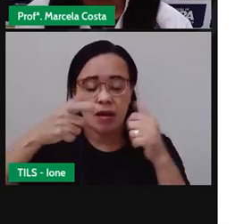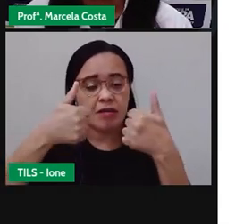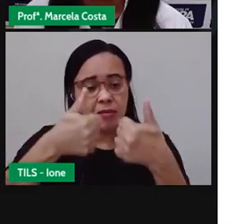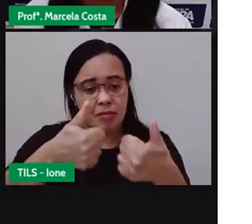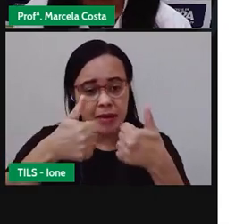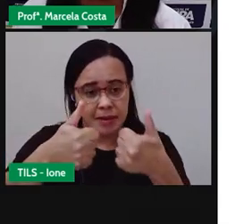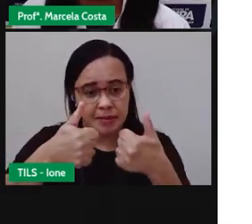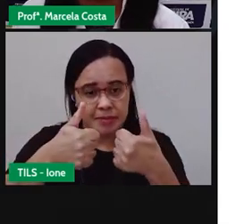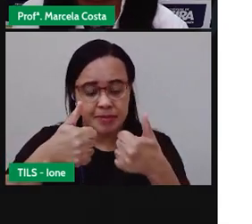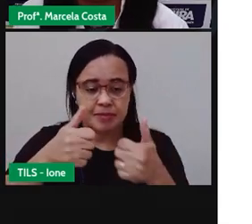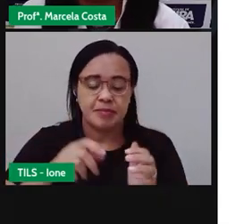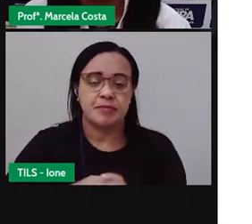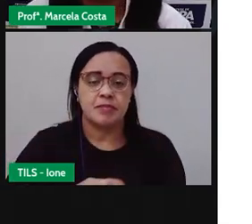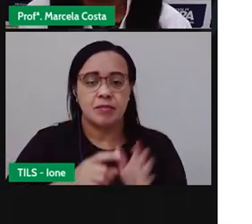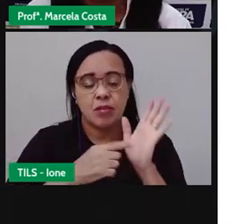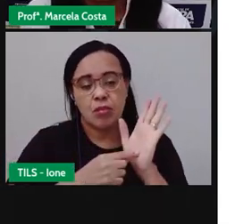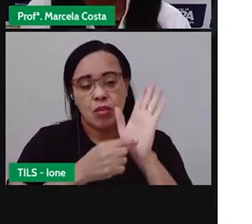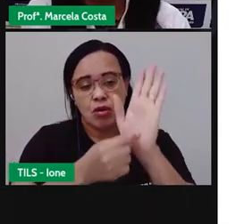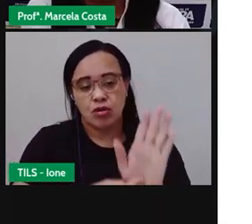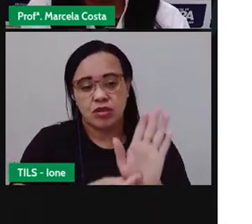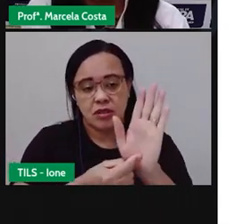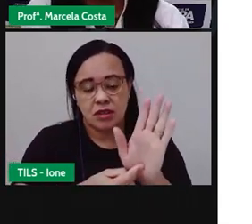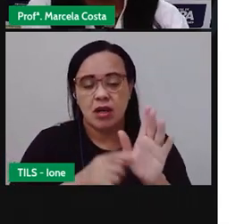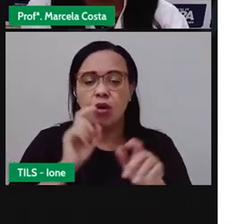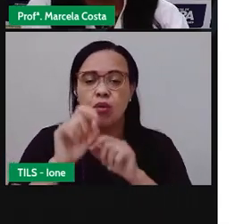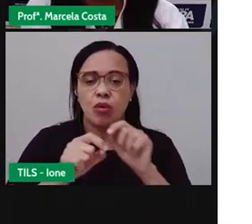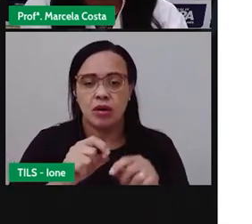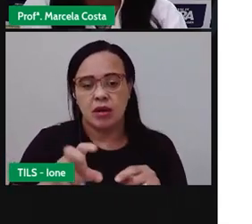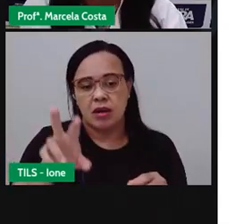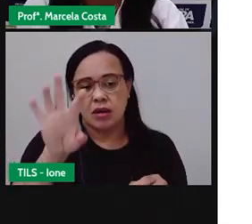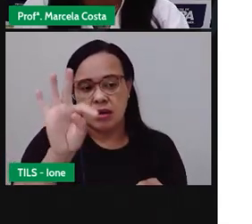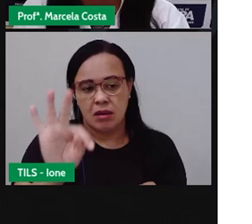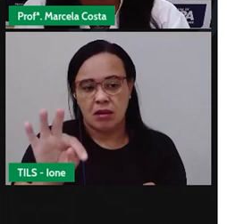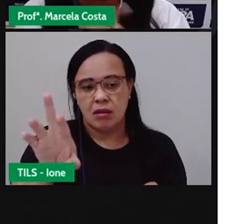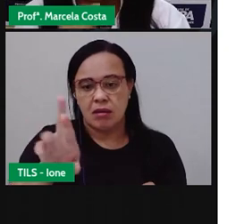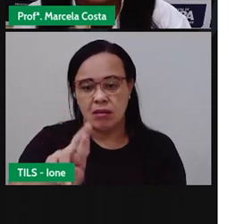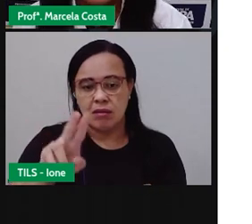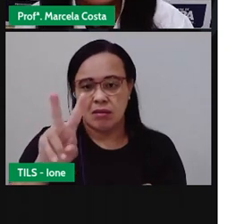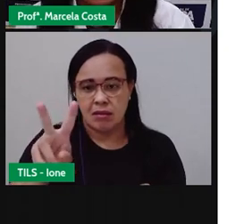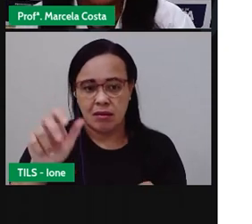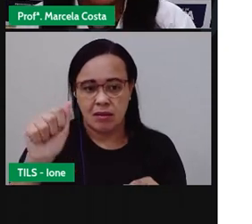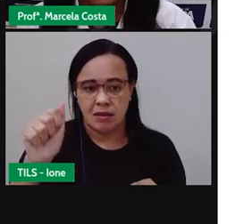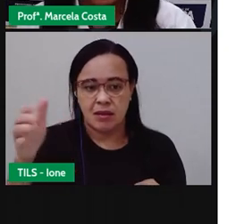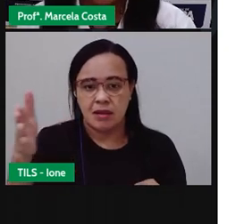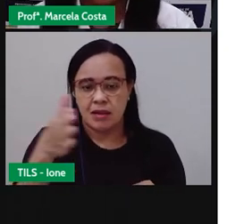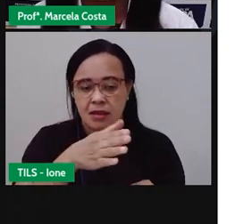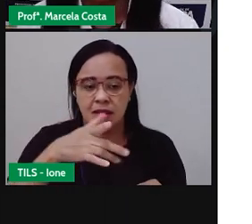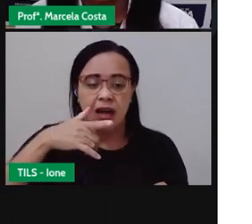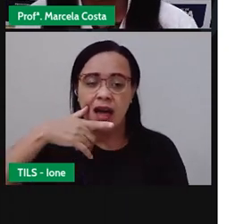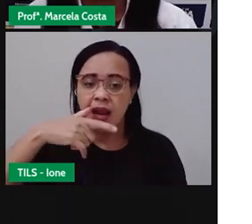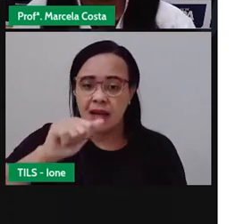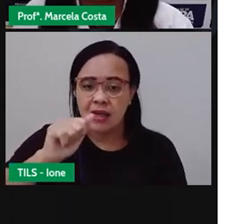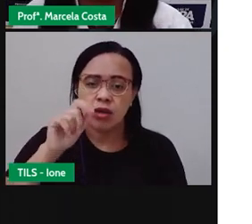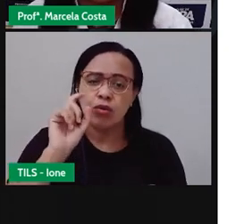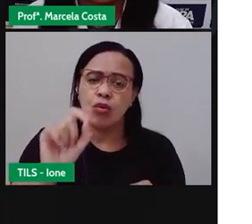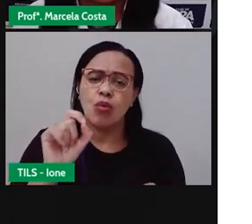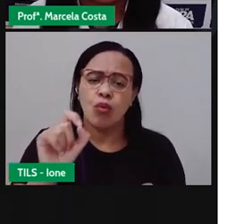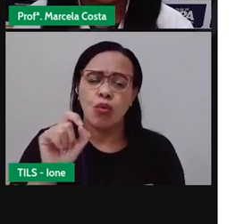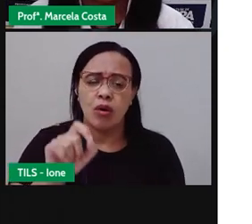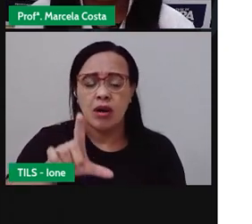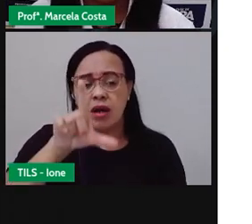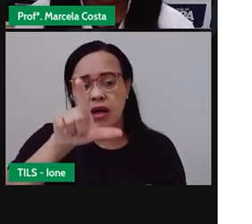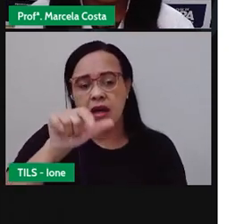eu vou mostrar para vocês agora um trava língua Olá neste trabalho língua eu